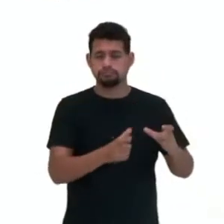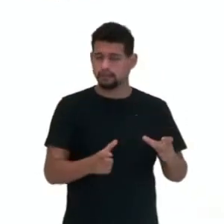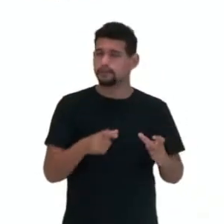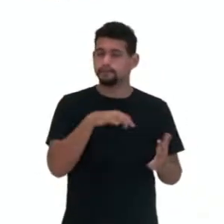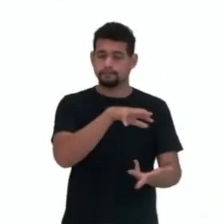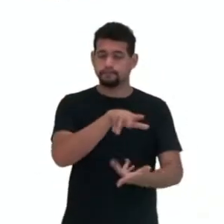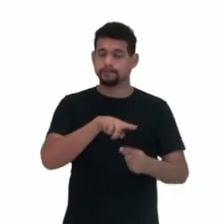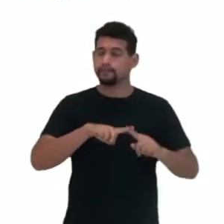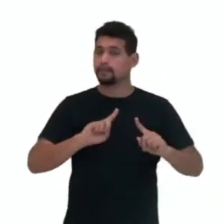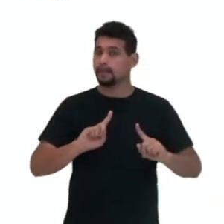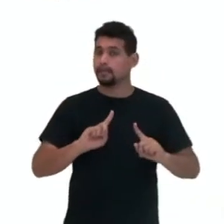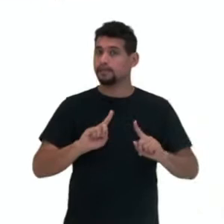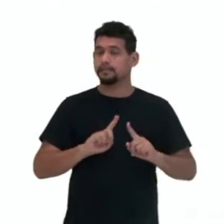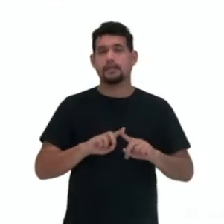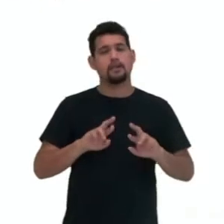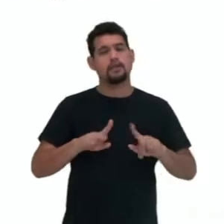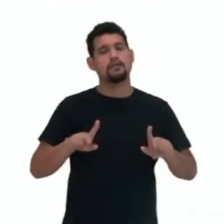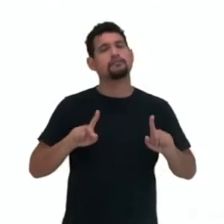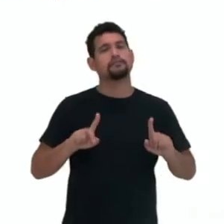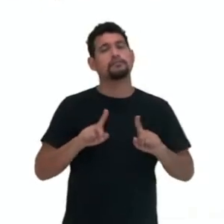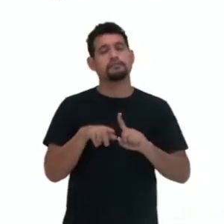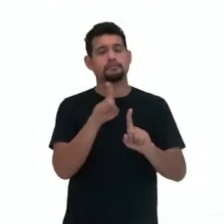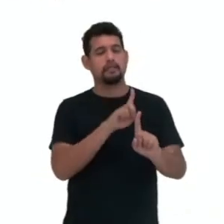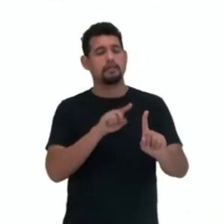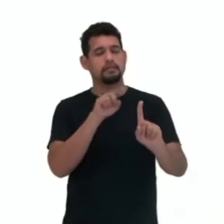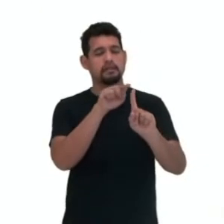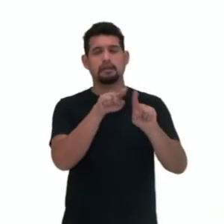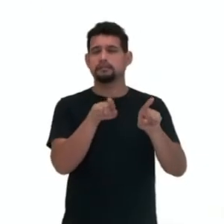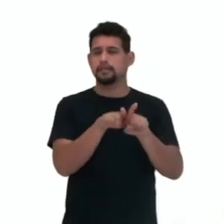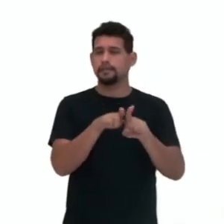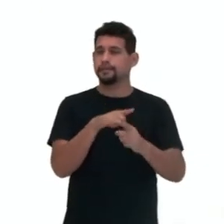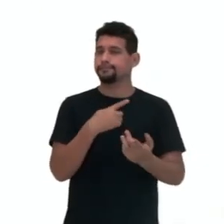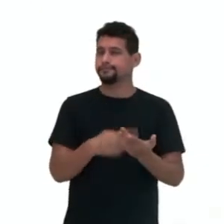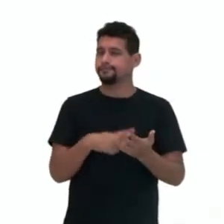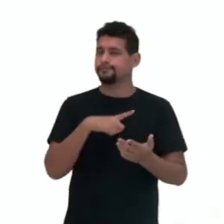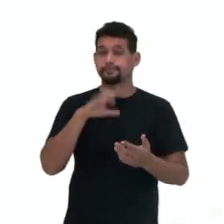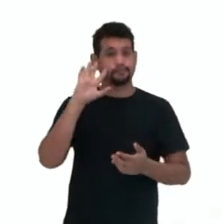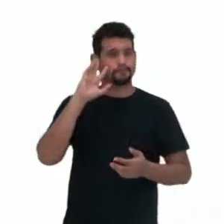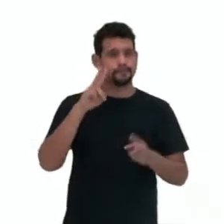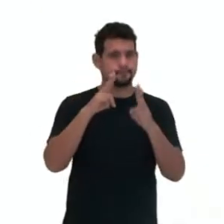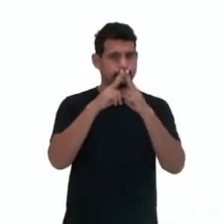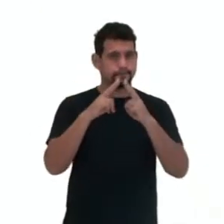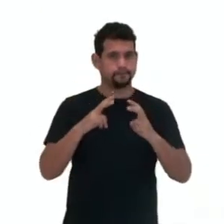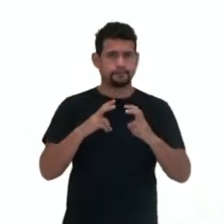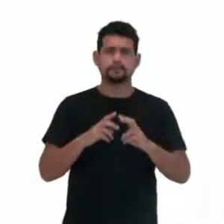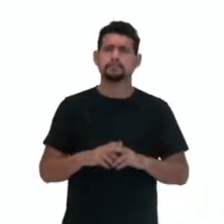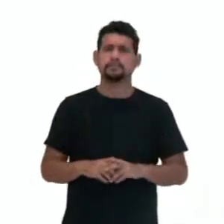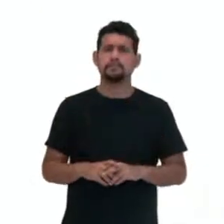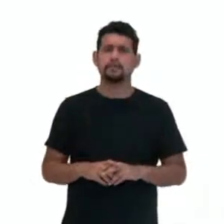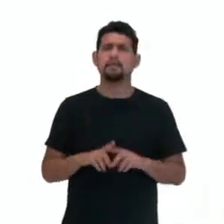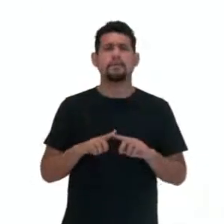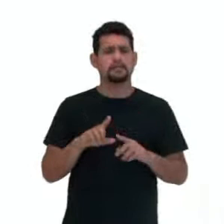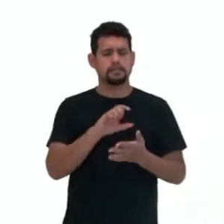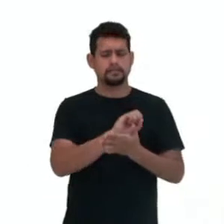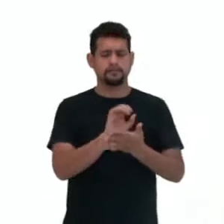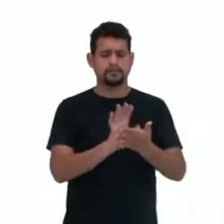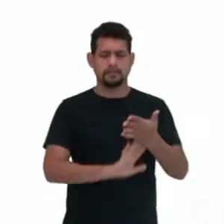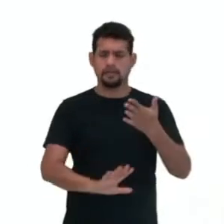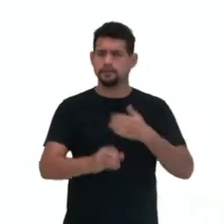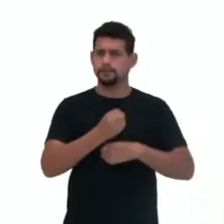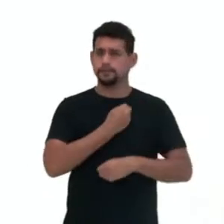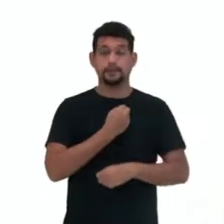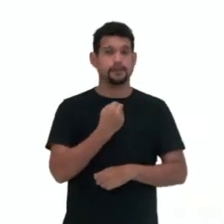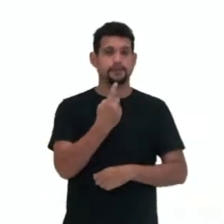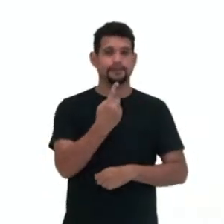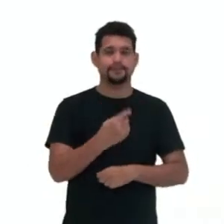entanto, estamos longe de alcançar as metas do Acordo de Paris. E já a atividade 1, olha que